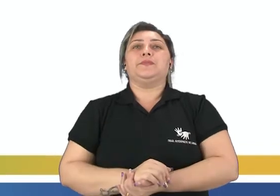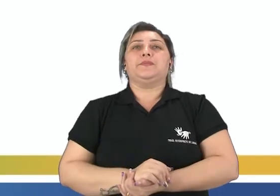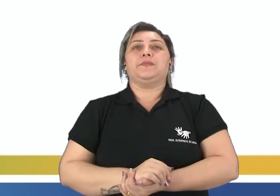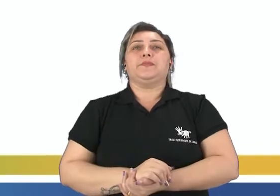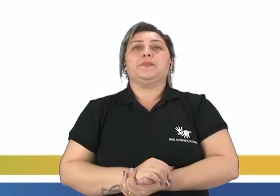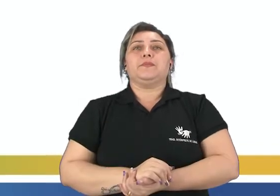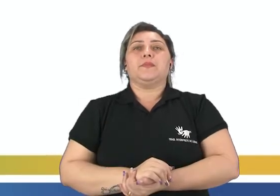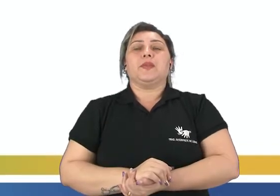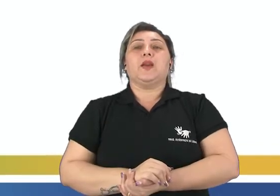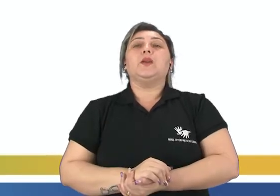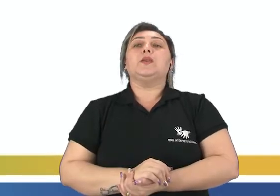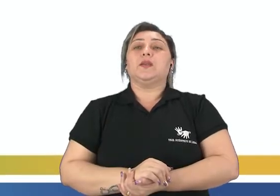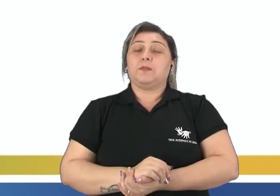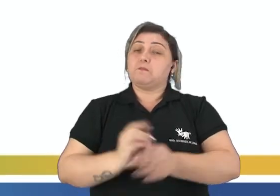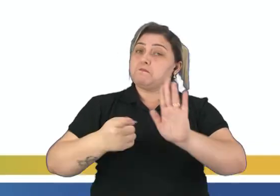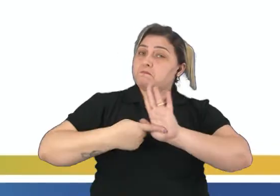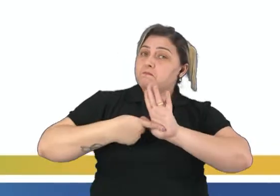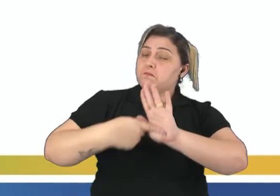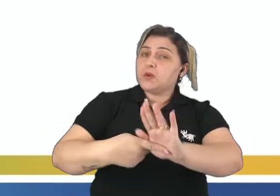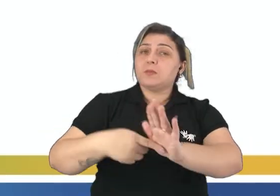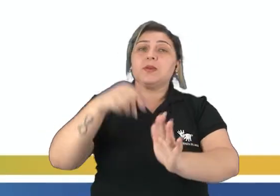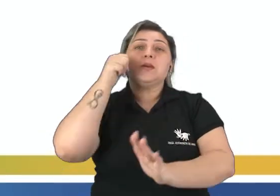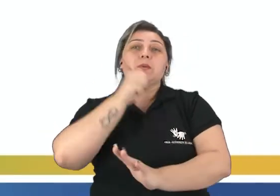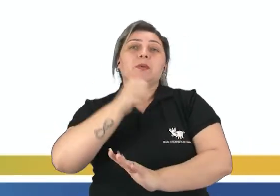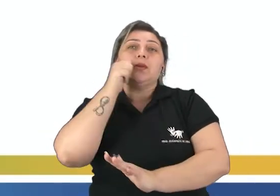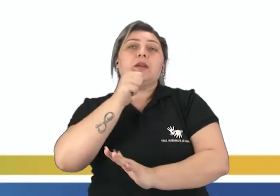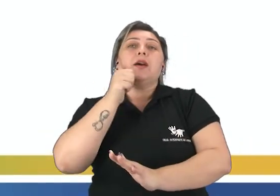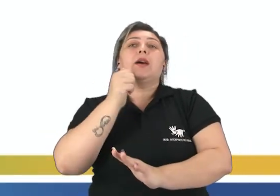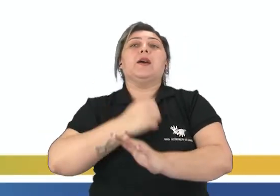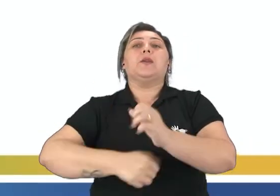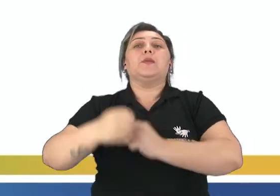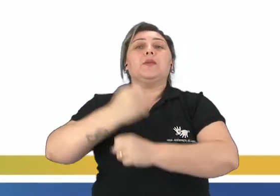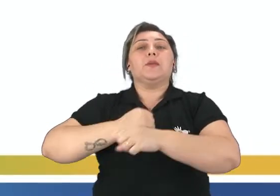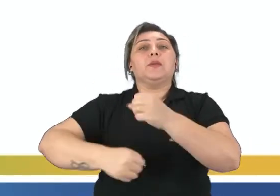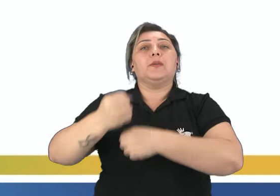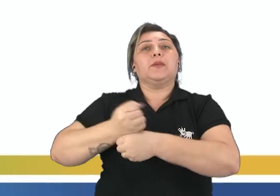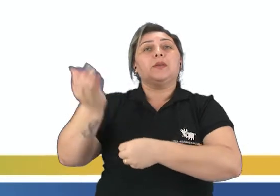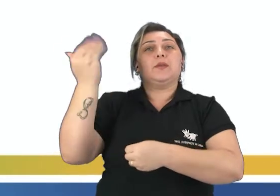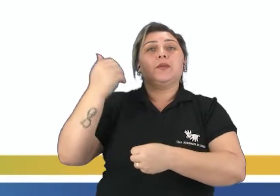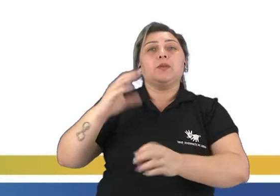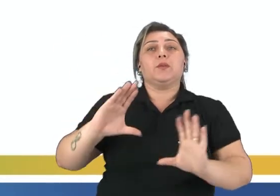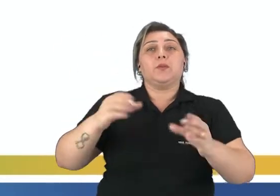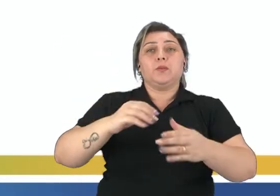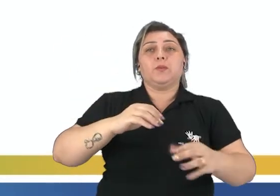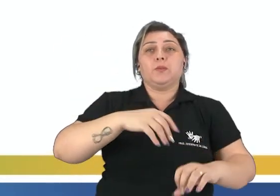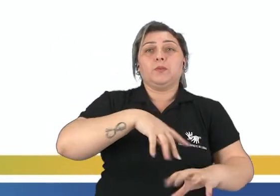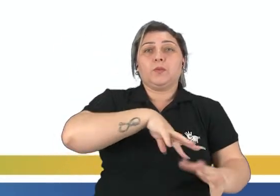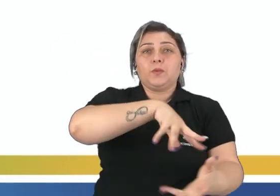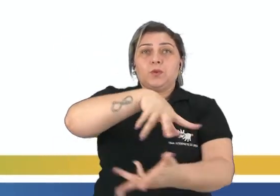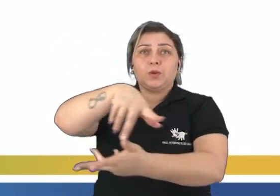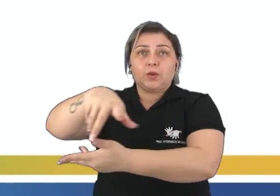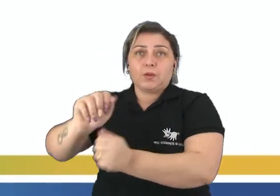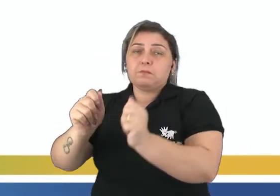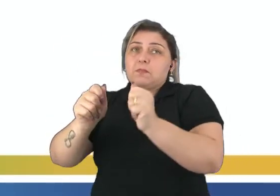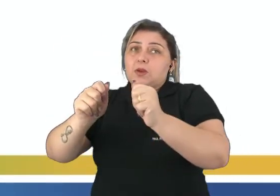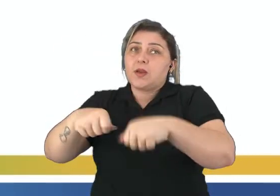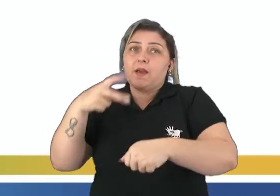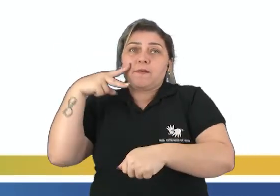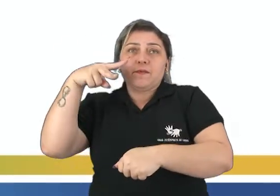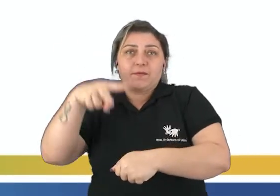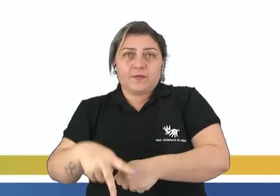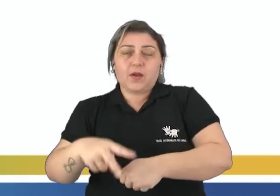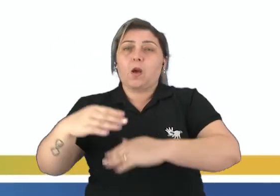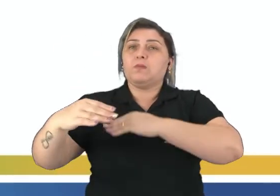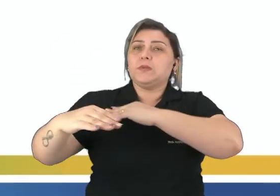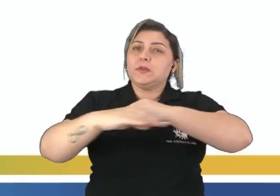Nem futebol de alto nível apresentado pelas mulheres na edição passada no torneio mundial permitiu a elas serem vistas